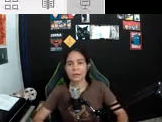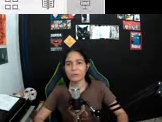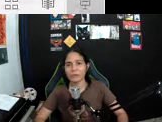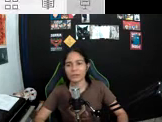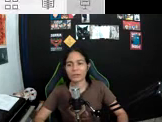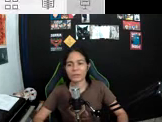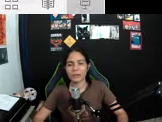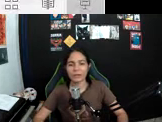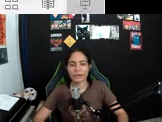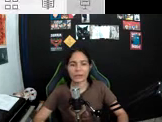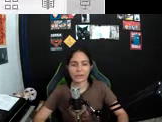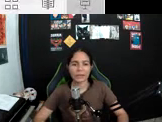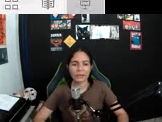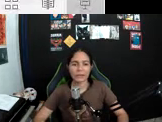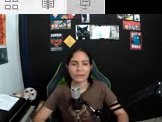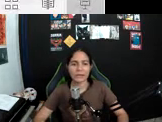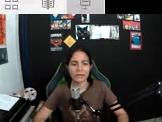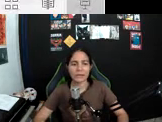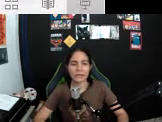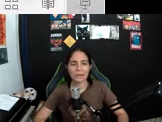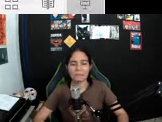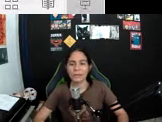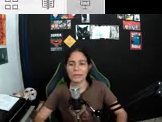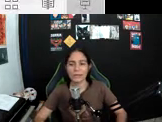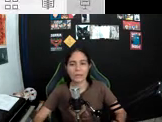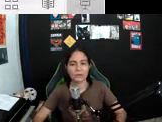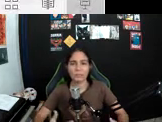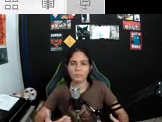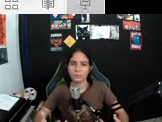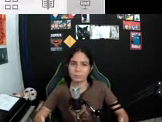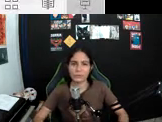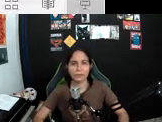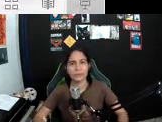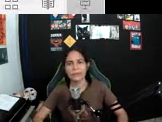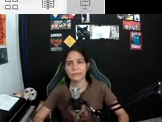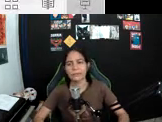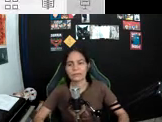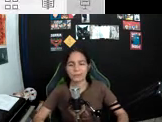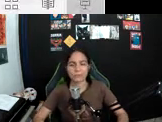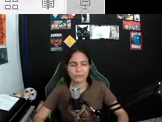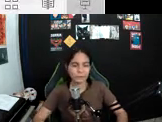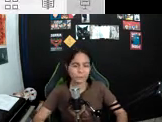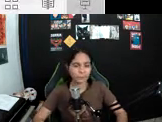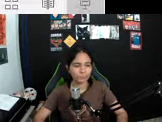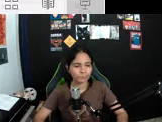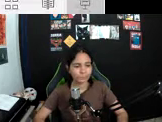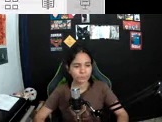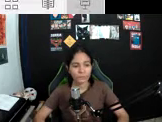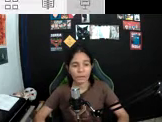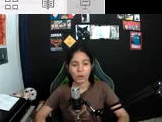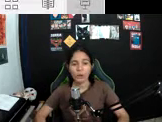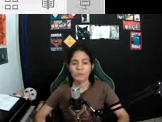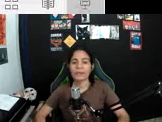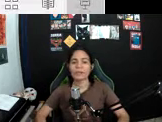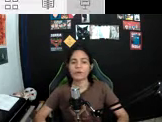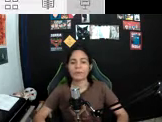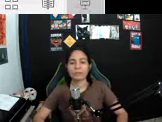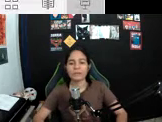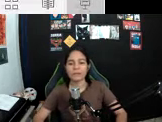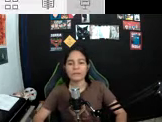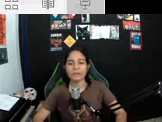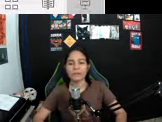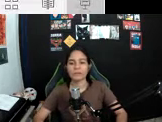e, consequentemente, né, cause medo, intranquilidade entre as pessoas e pânico. Usar